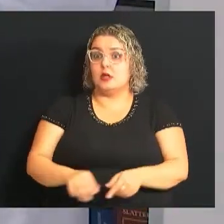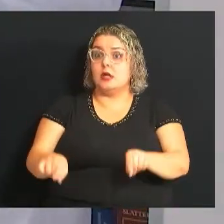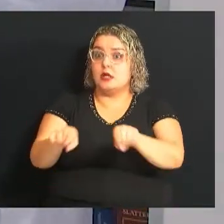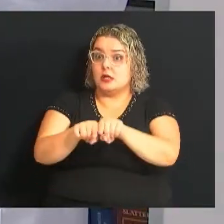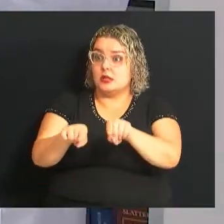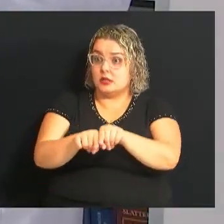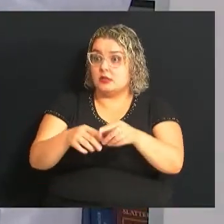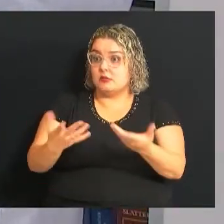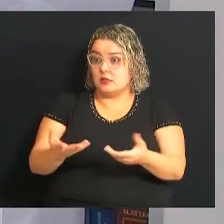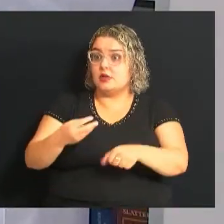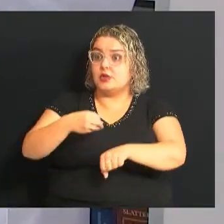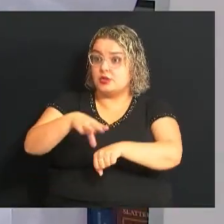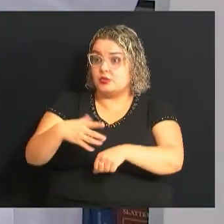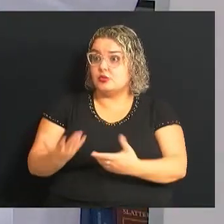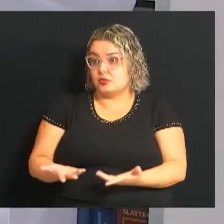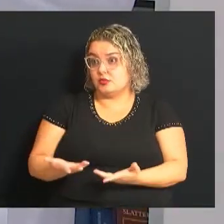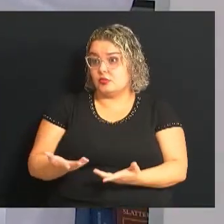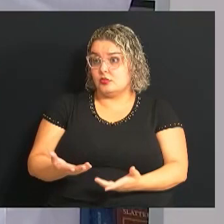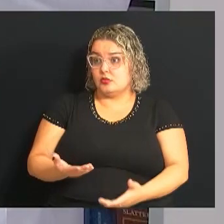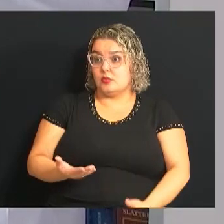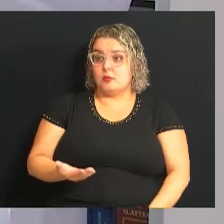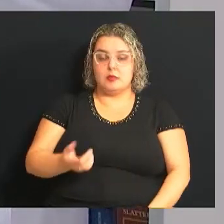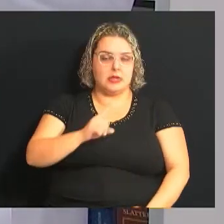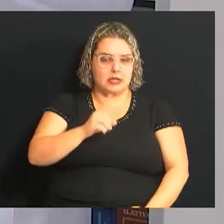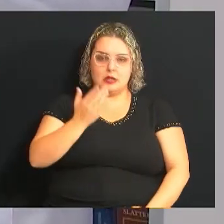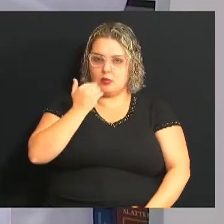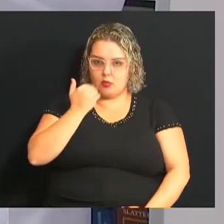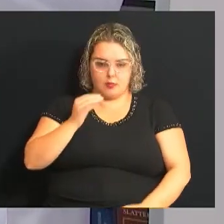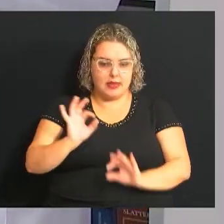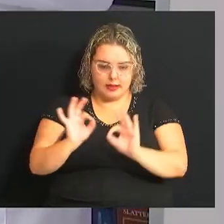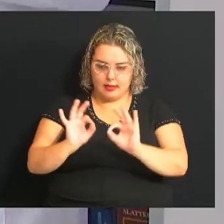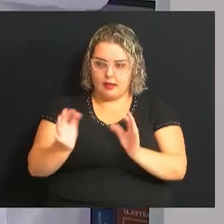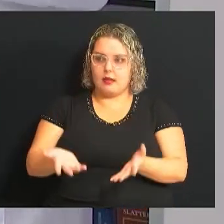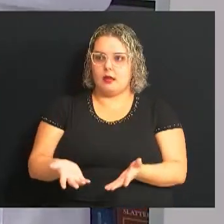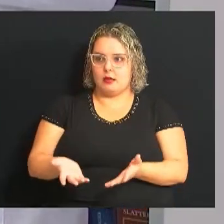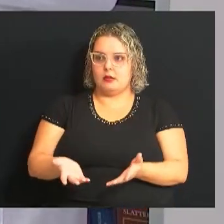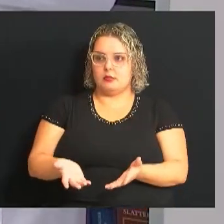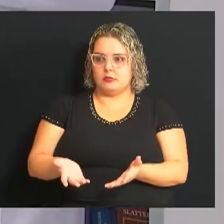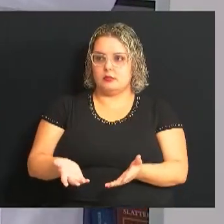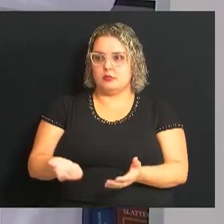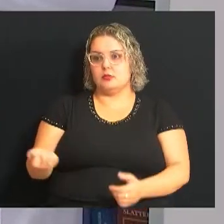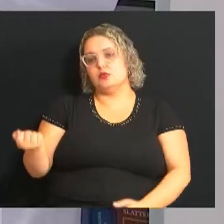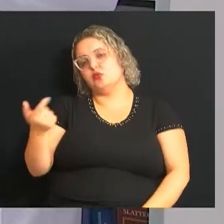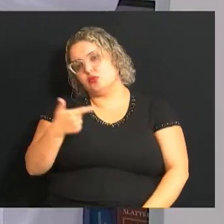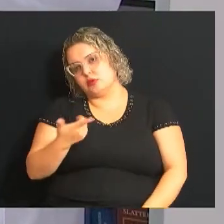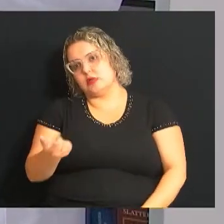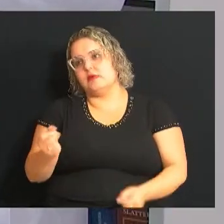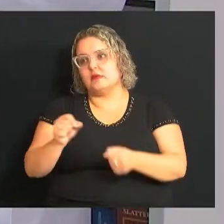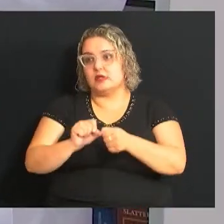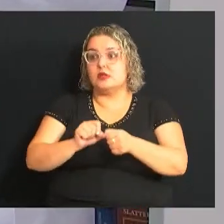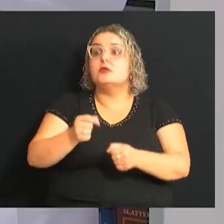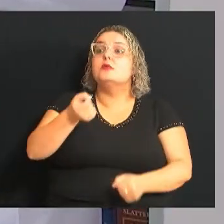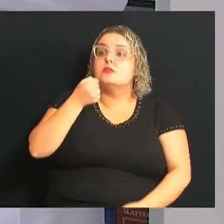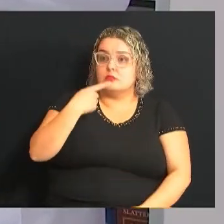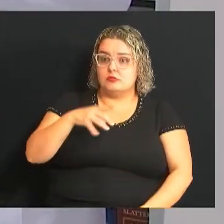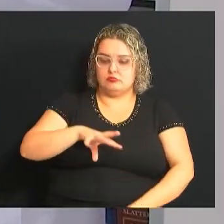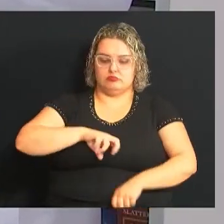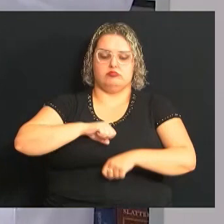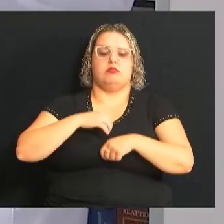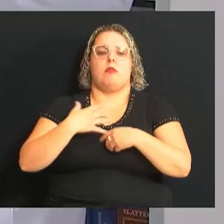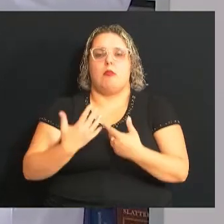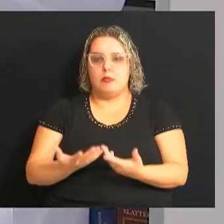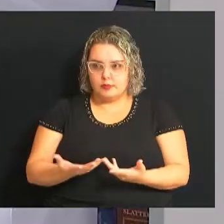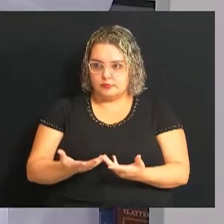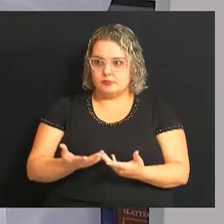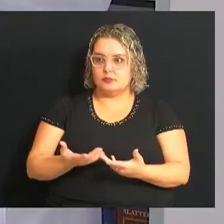gente indica mais um jejum, né, para essa viagem do que estar fazendo um medicamento para conter o enjoo, né? Então